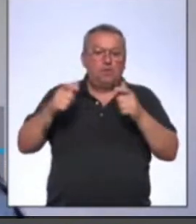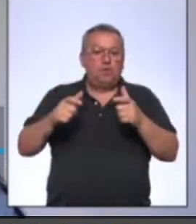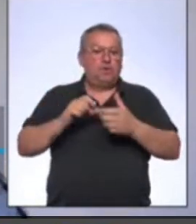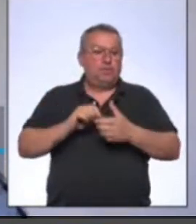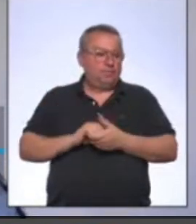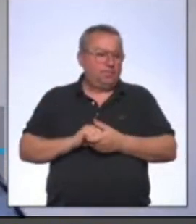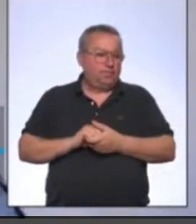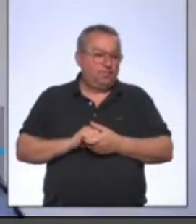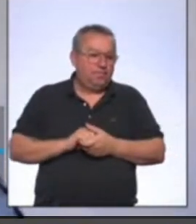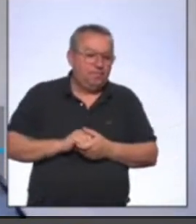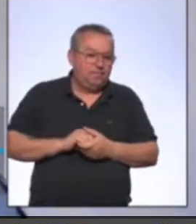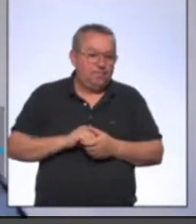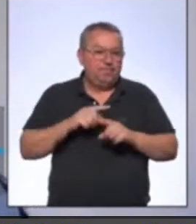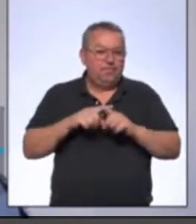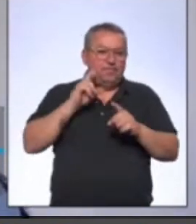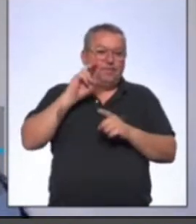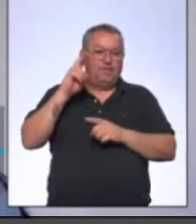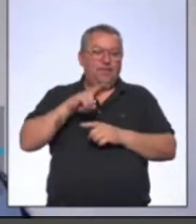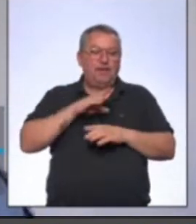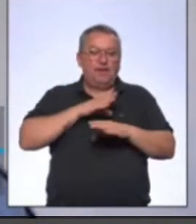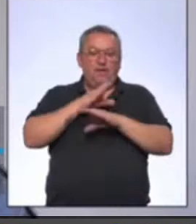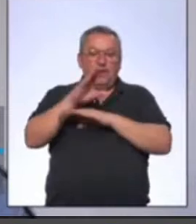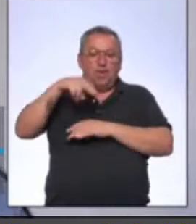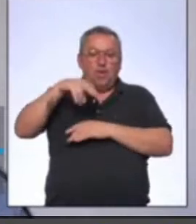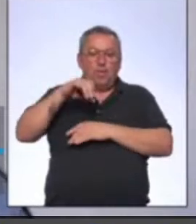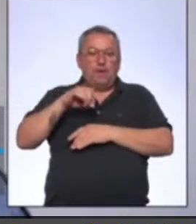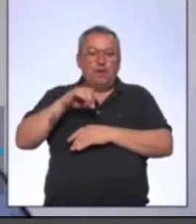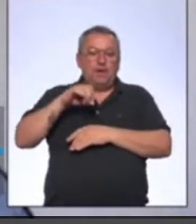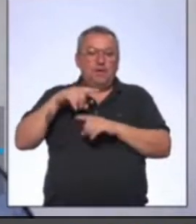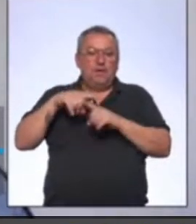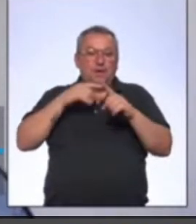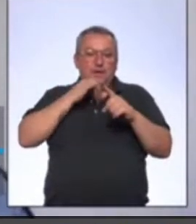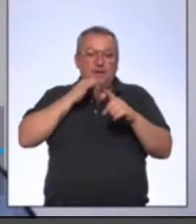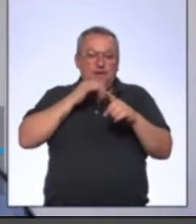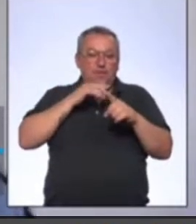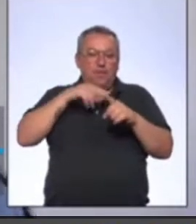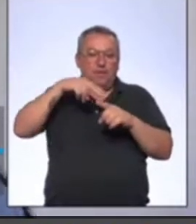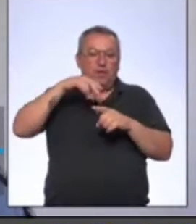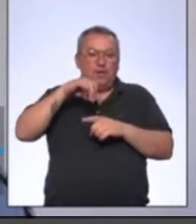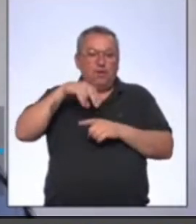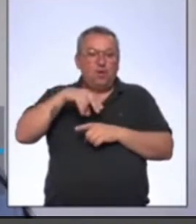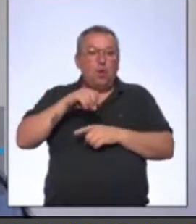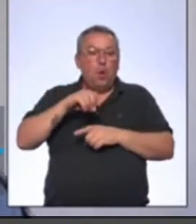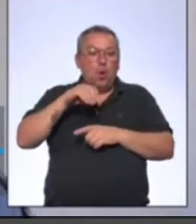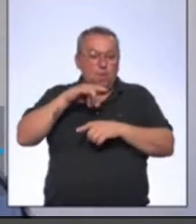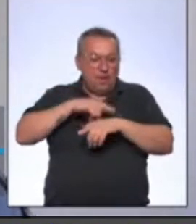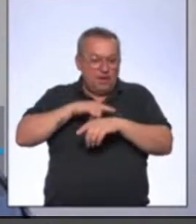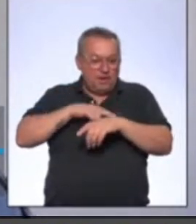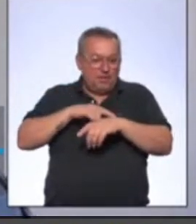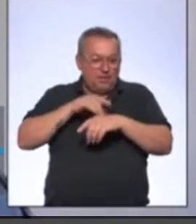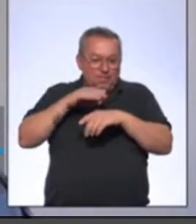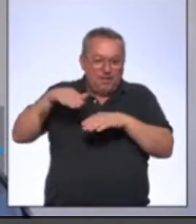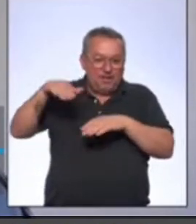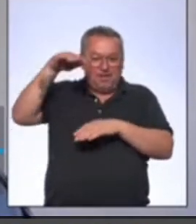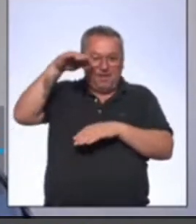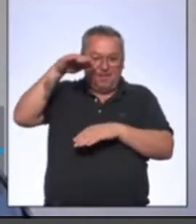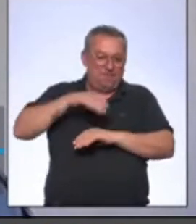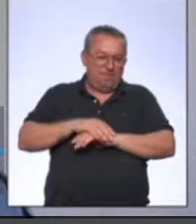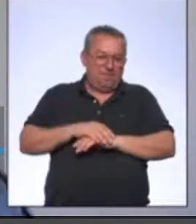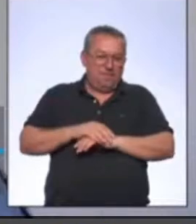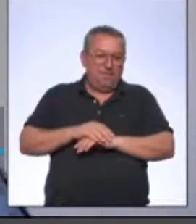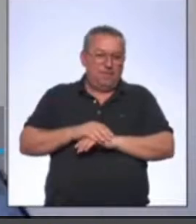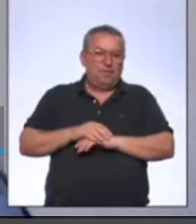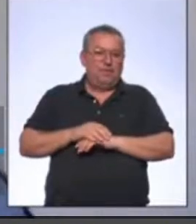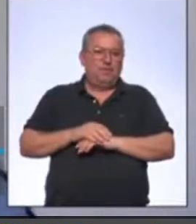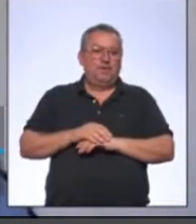na superfície, você vai ficar indo no banheiro, você vai arrumar a caixa d'água, você vai em cima do banheiro. Então vamos, da próxima vez,